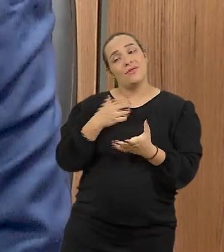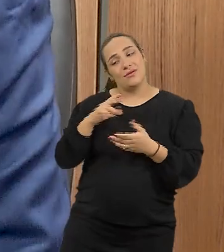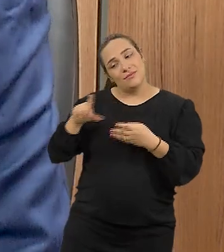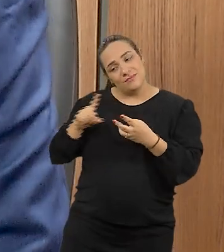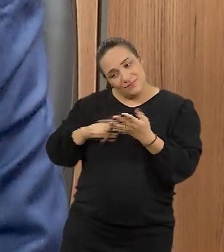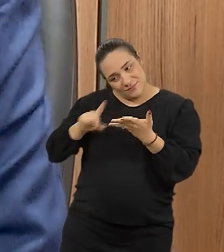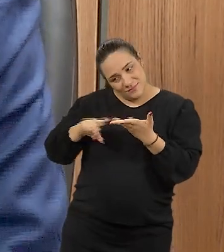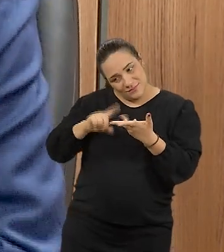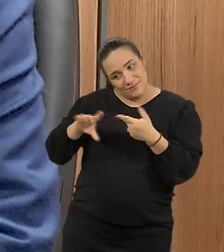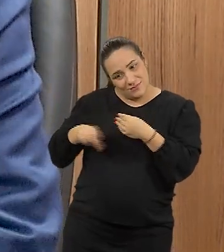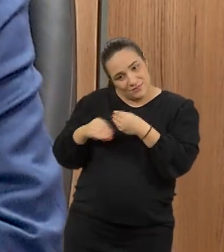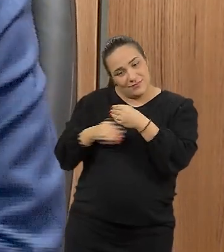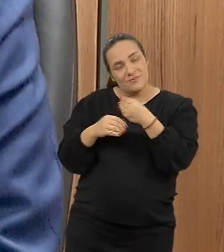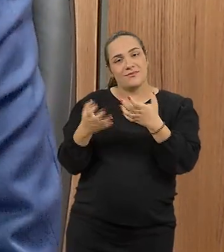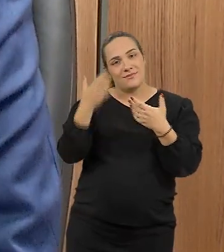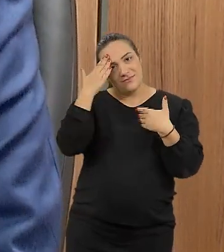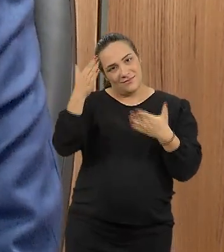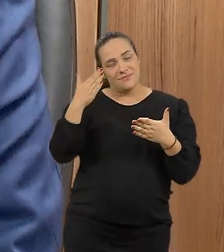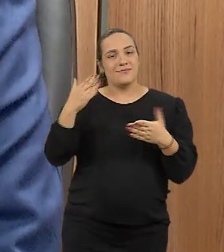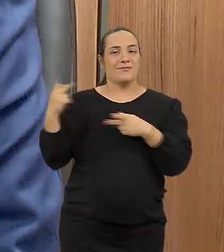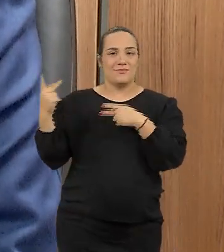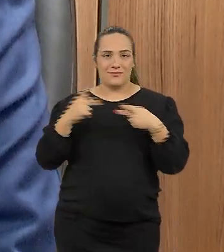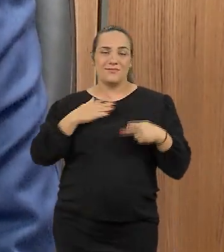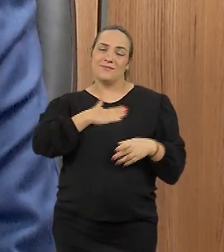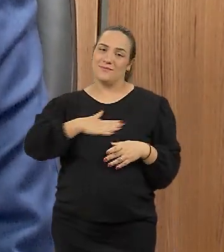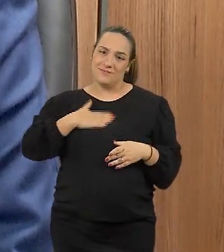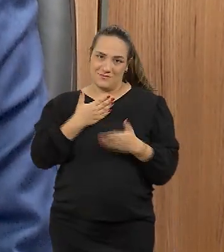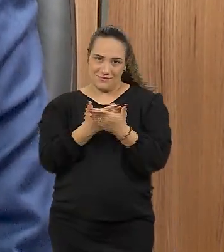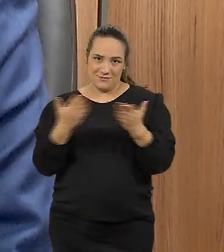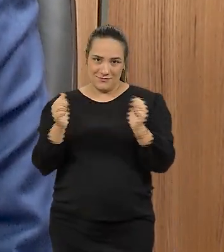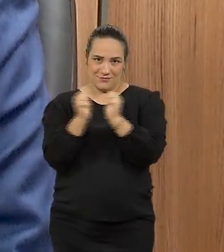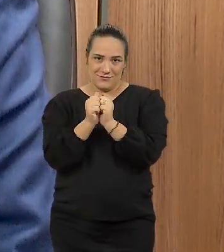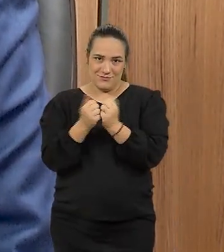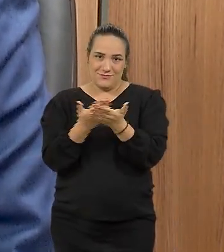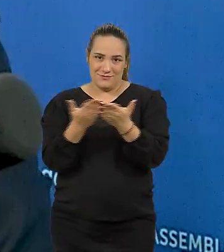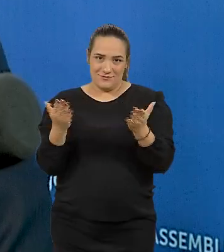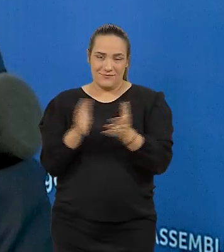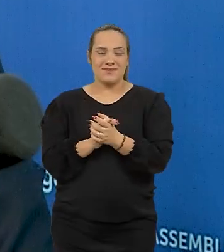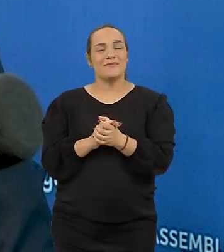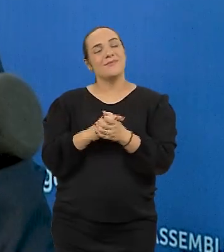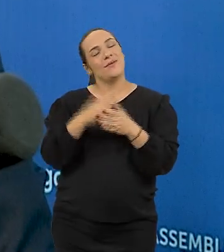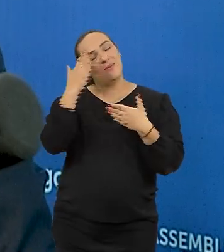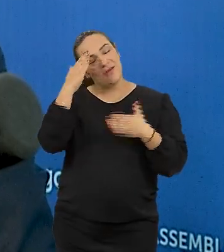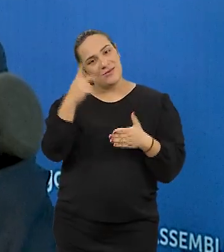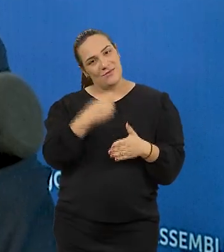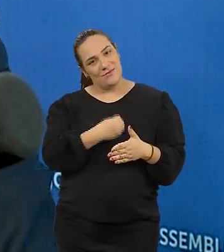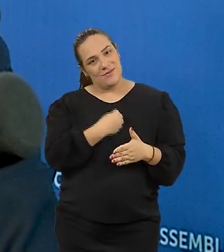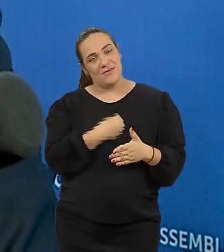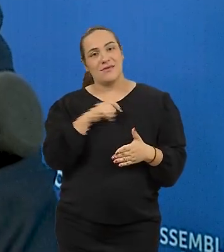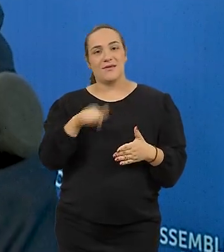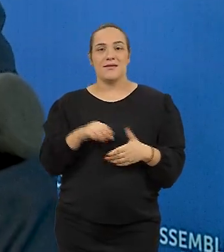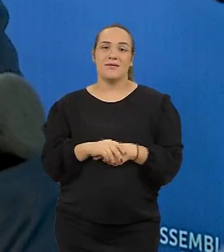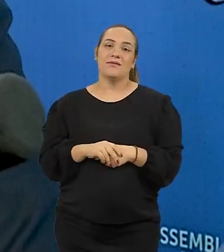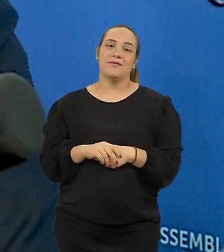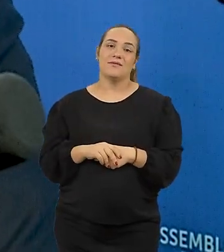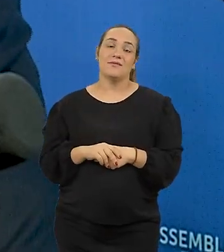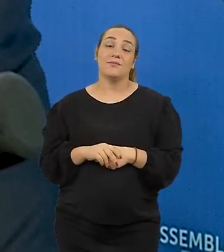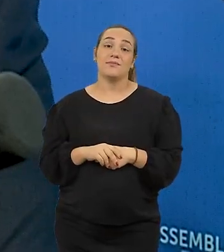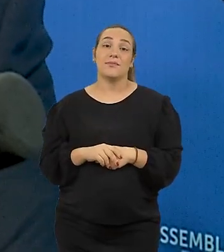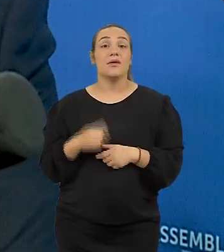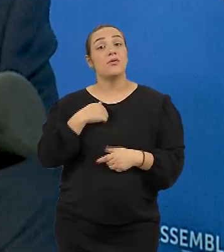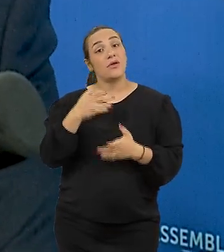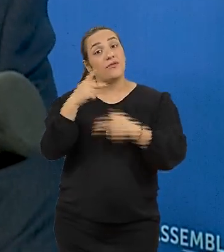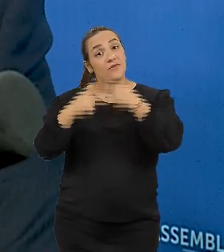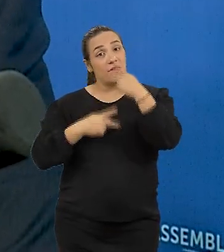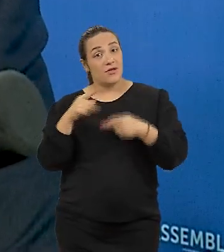seria o fecho que eu gostaria de fazer e agradecer mais uma vez o convite. Foi muito agradável estar aqui com vocês. Desembargador, obrigado pela presença. E